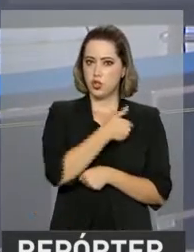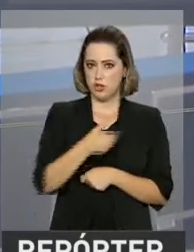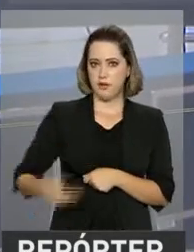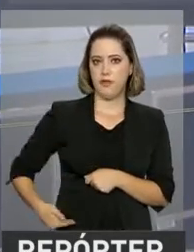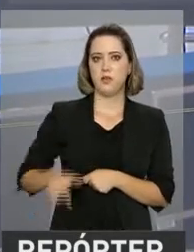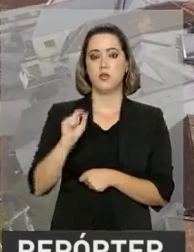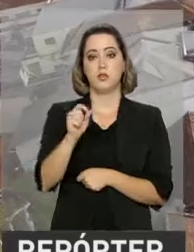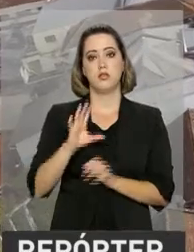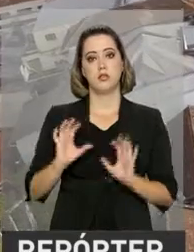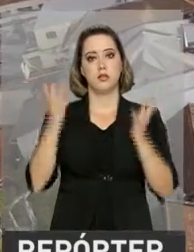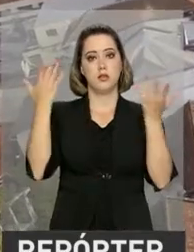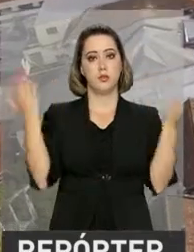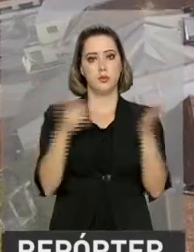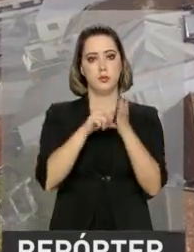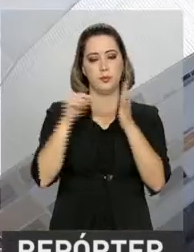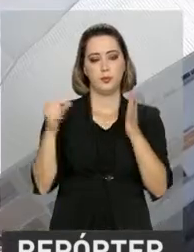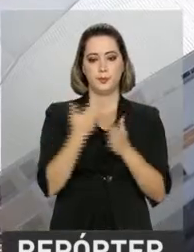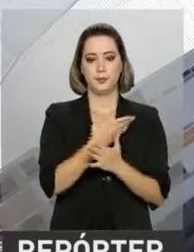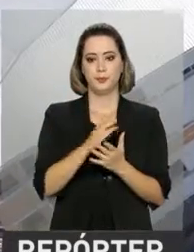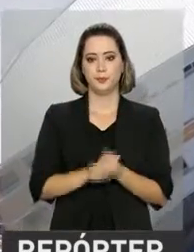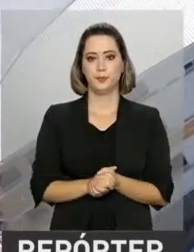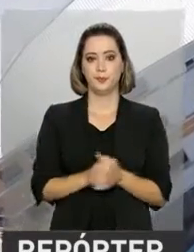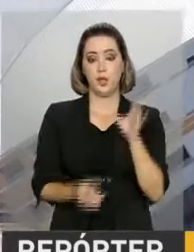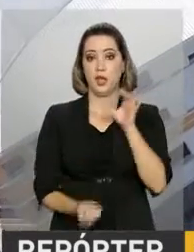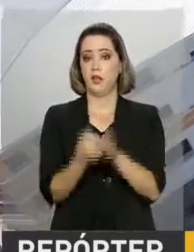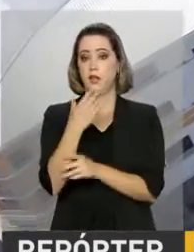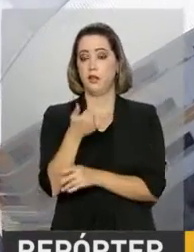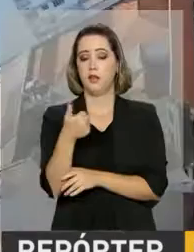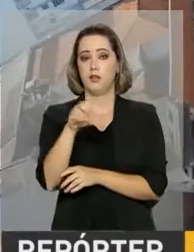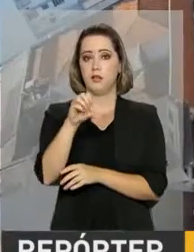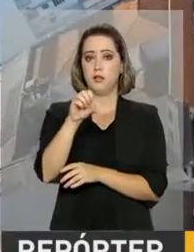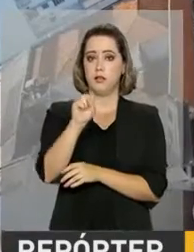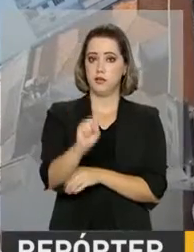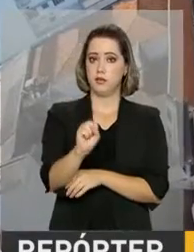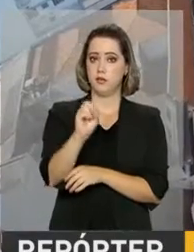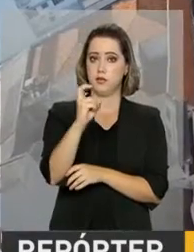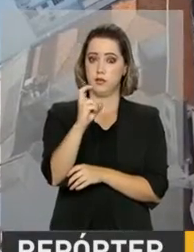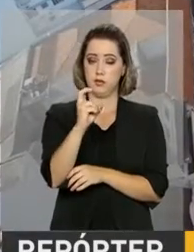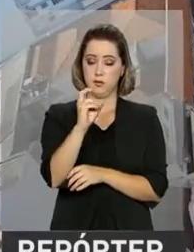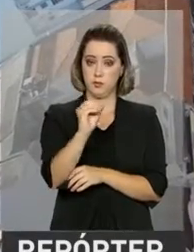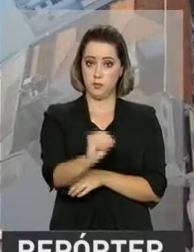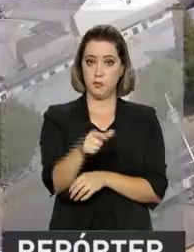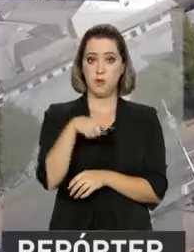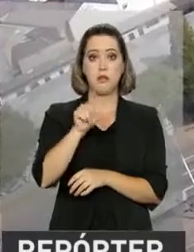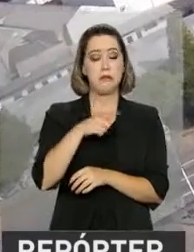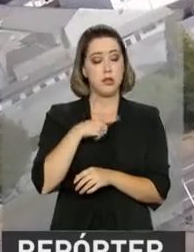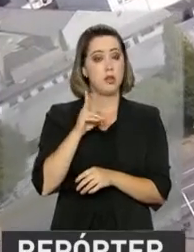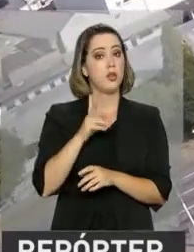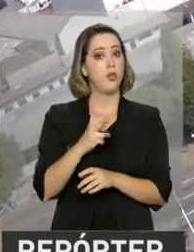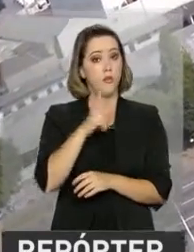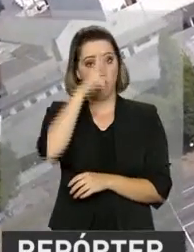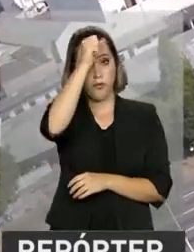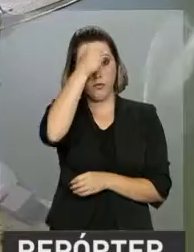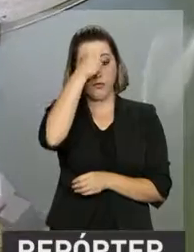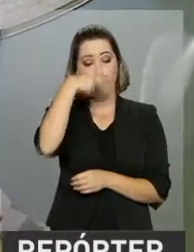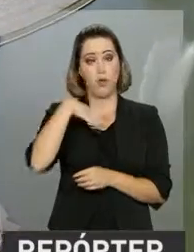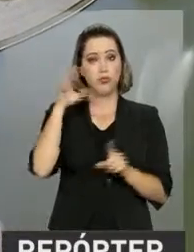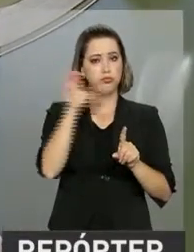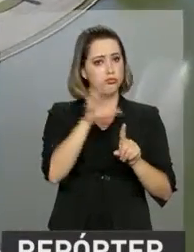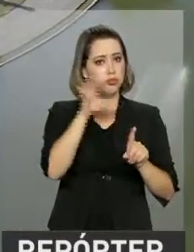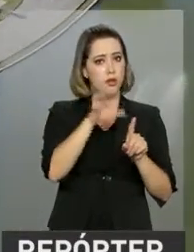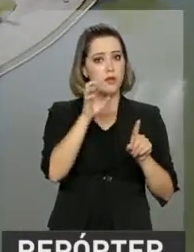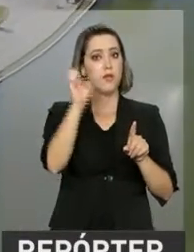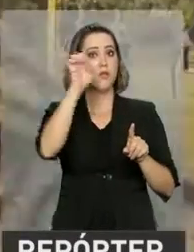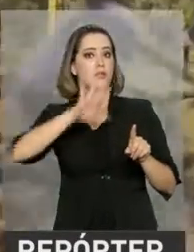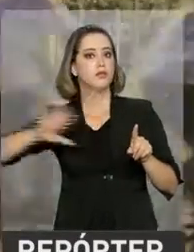planalto fundado em 1850 blumenau tem fortes influências na arquitetura européia